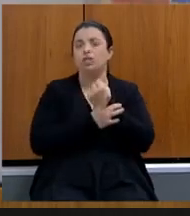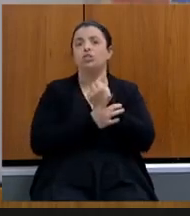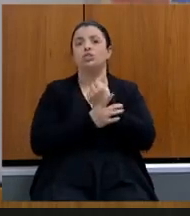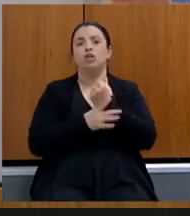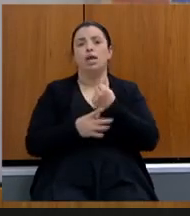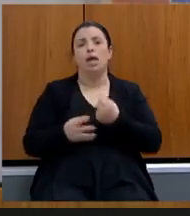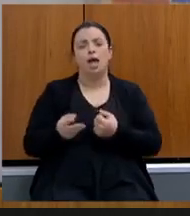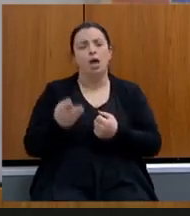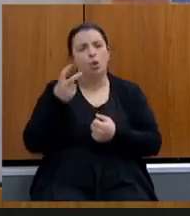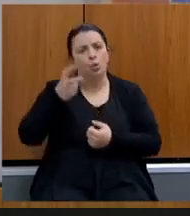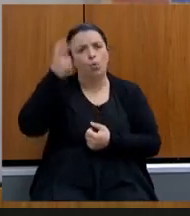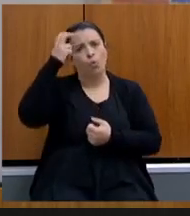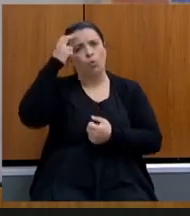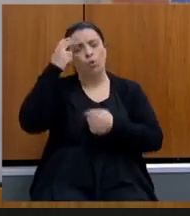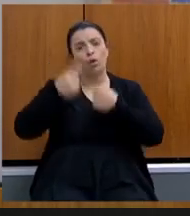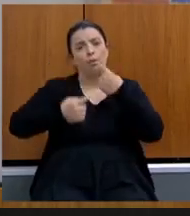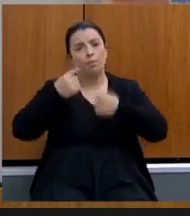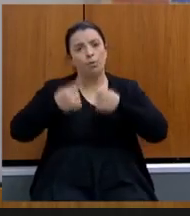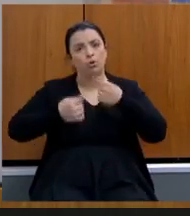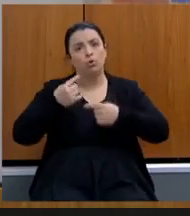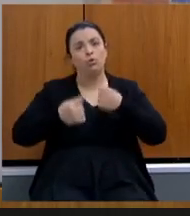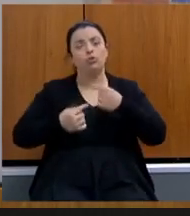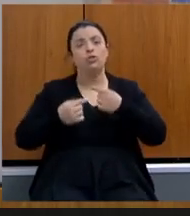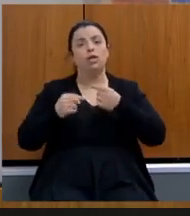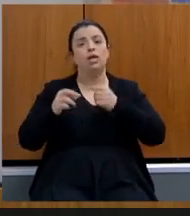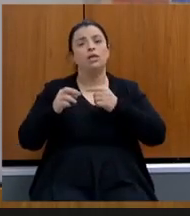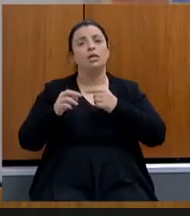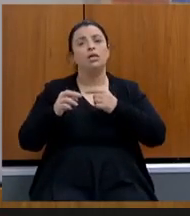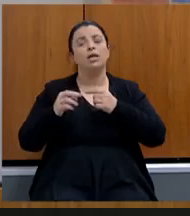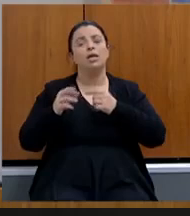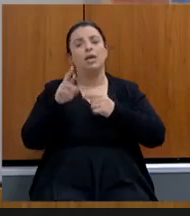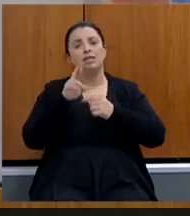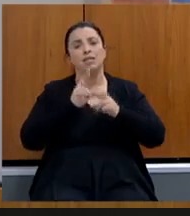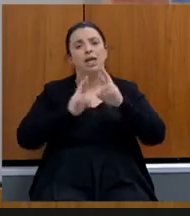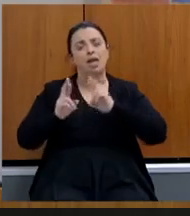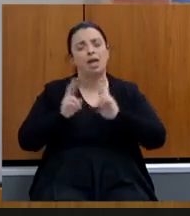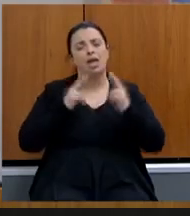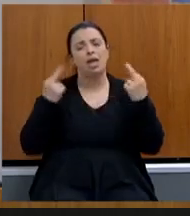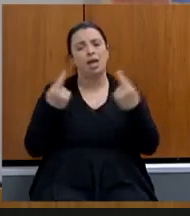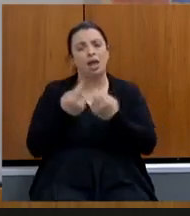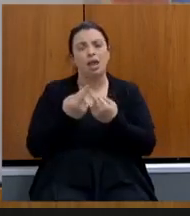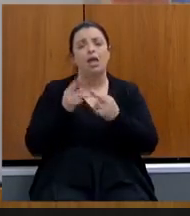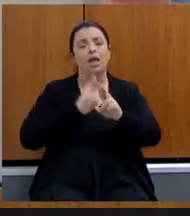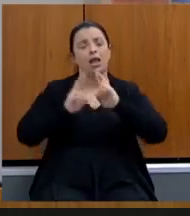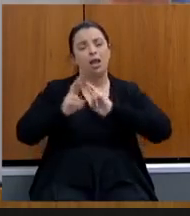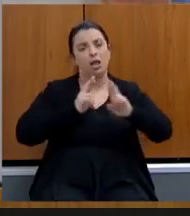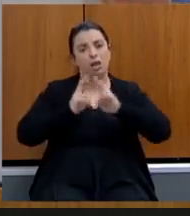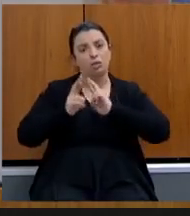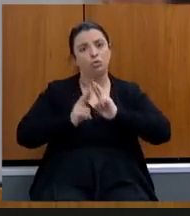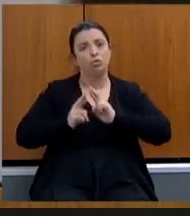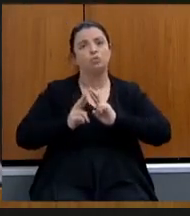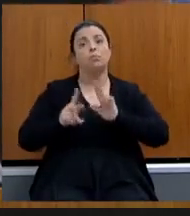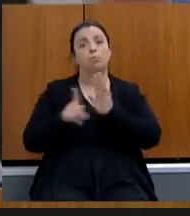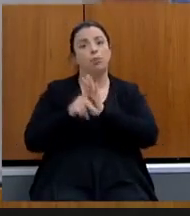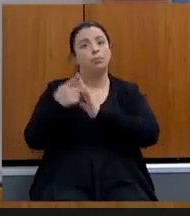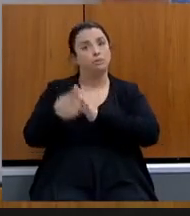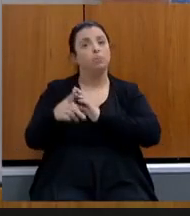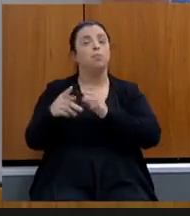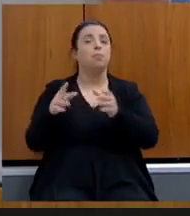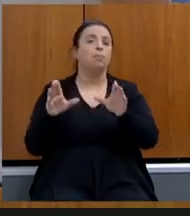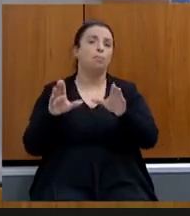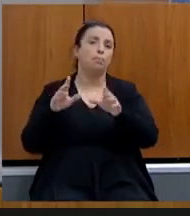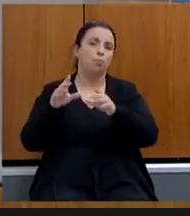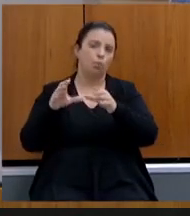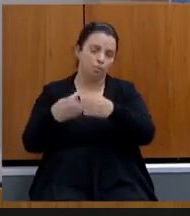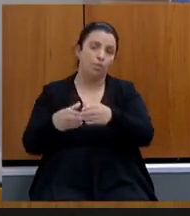povo indígena e as relações inter inter societárias que mantém esse sentido compreendendo o dever do poder público